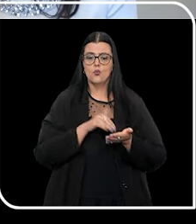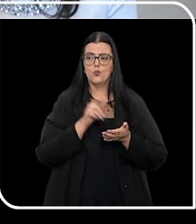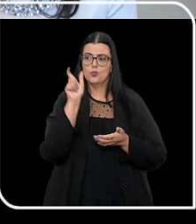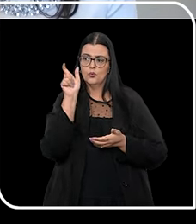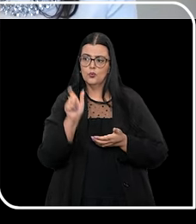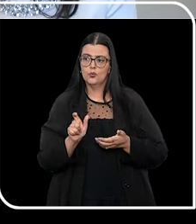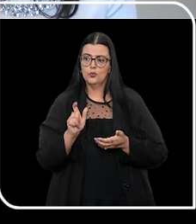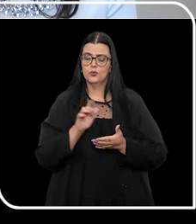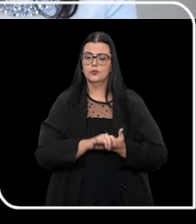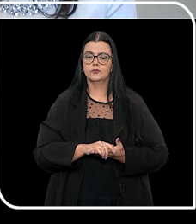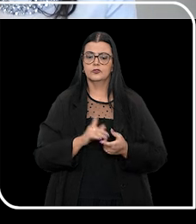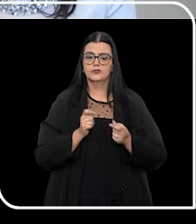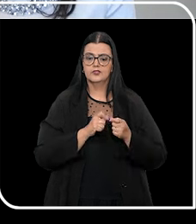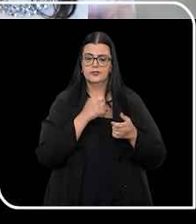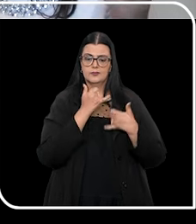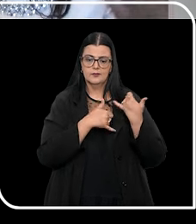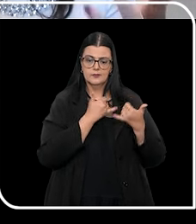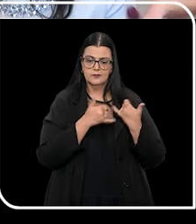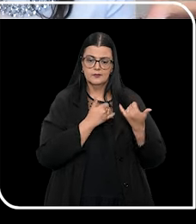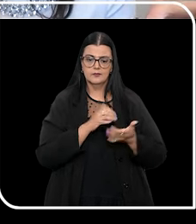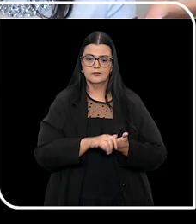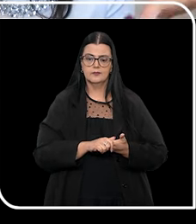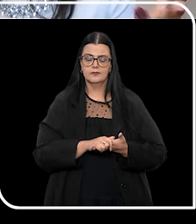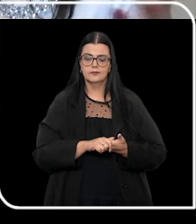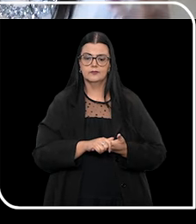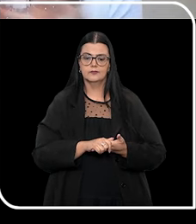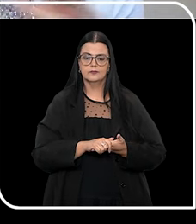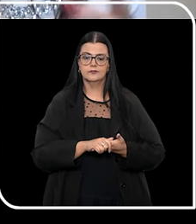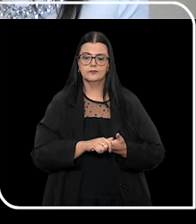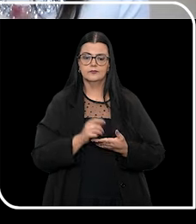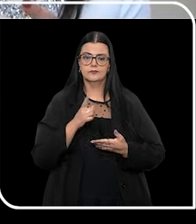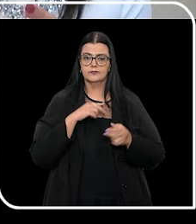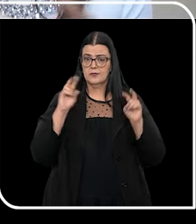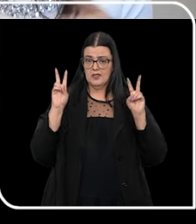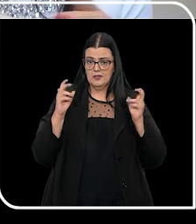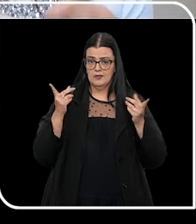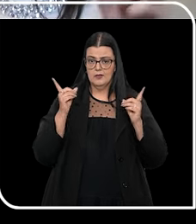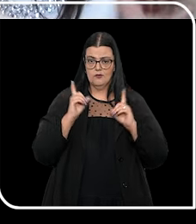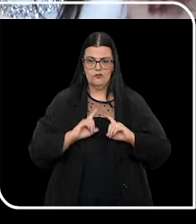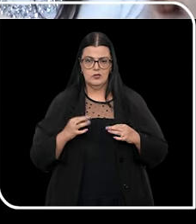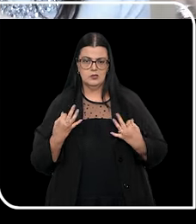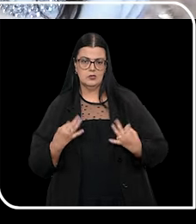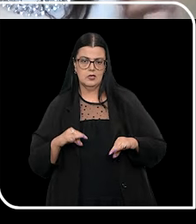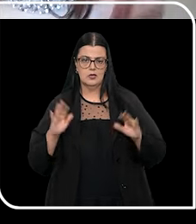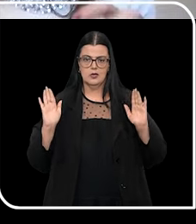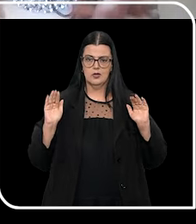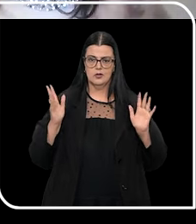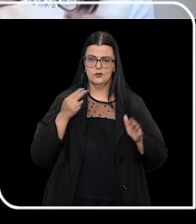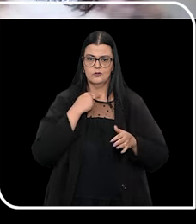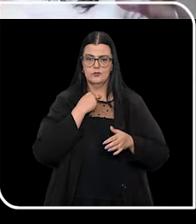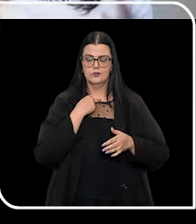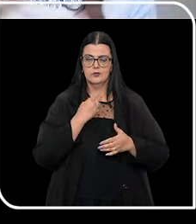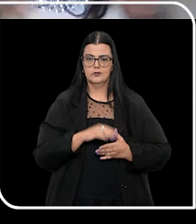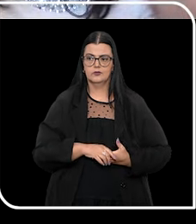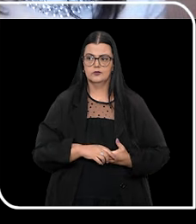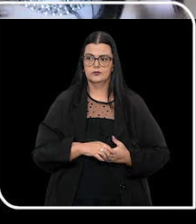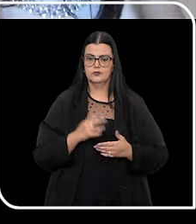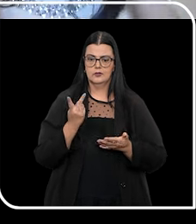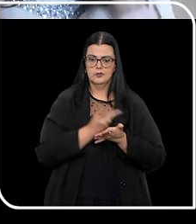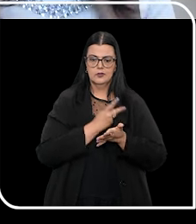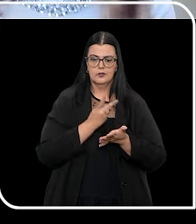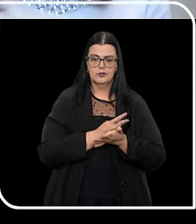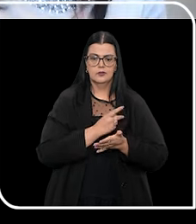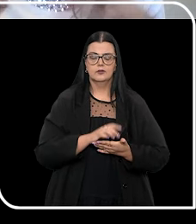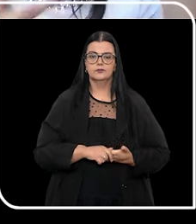aqui até nessa última tirinha tem o Luca fazendo uma travessura então a gente tira aquela aquele estigma de que o deficiente é o certinho é o anjo não pode